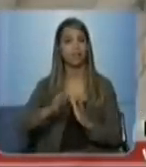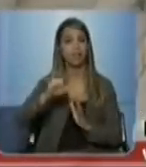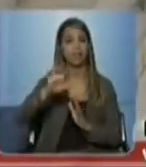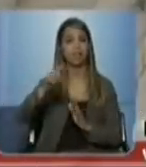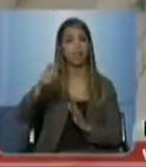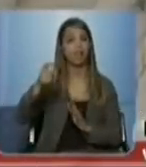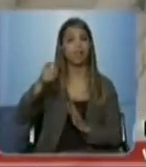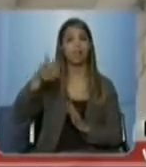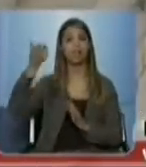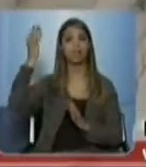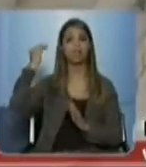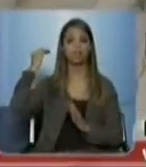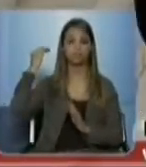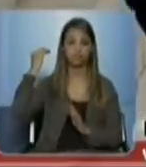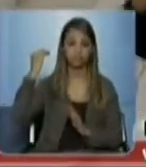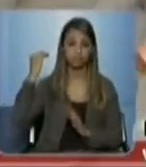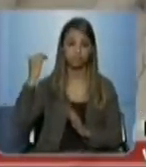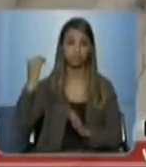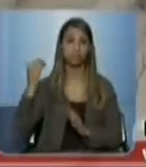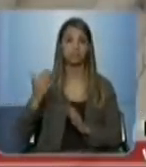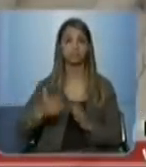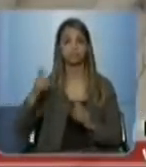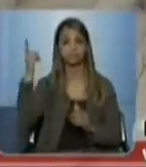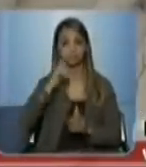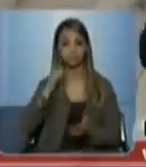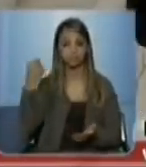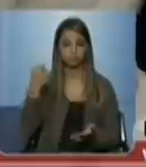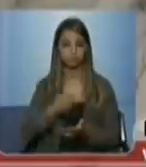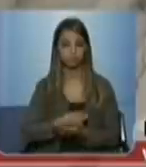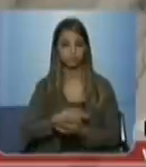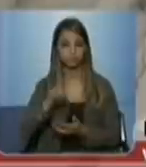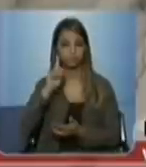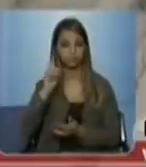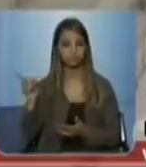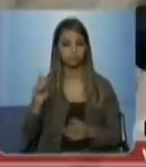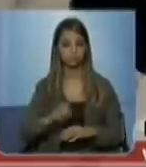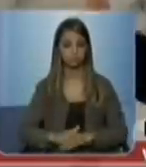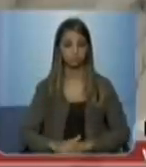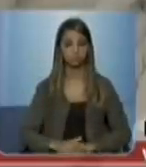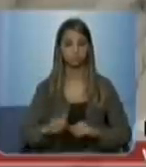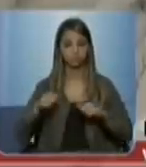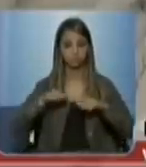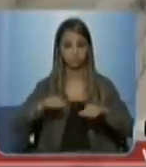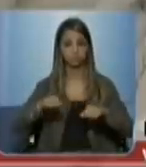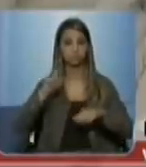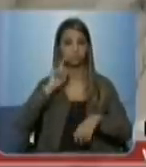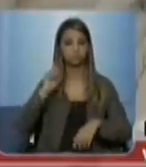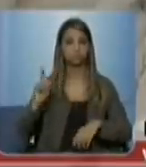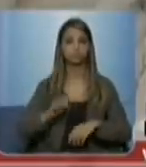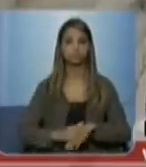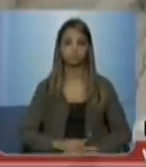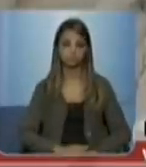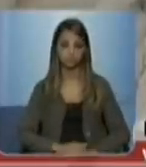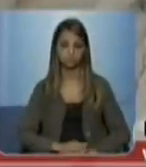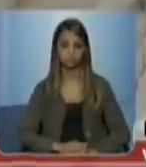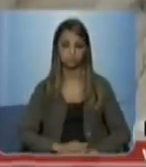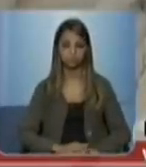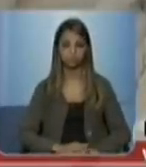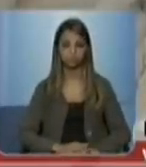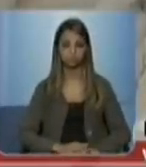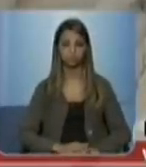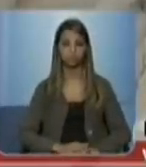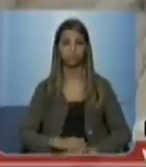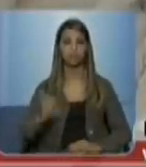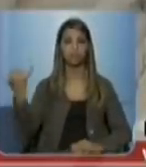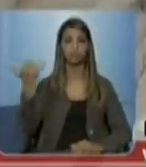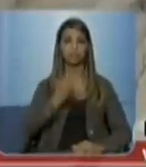aderiram a essas franquias da de Dia Supermercado Dias e e